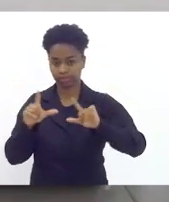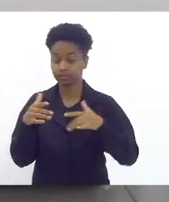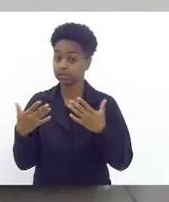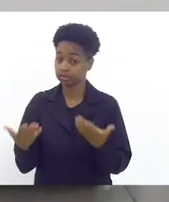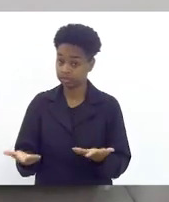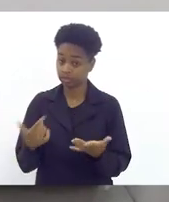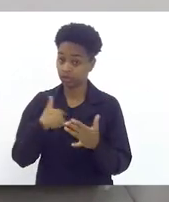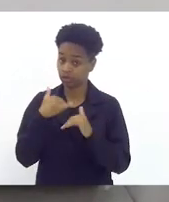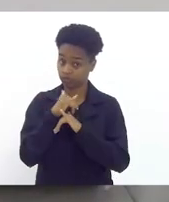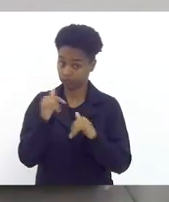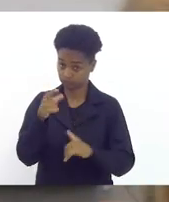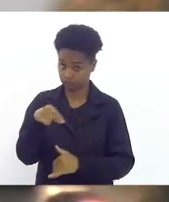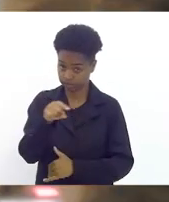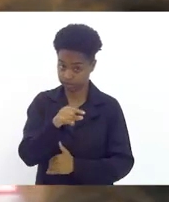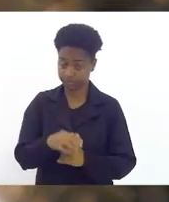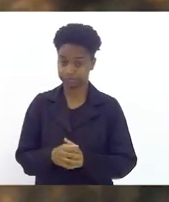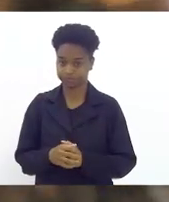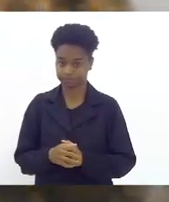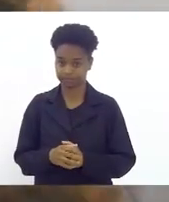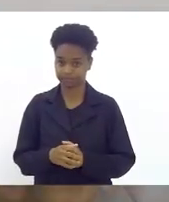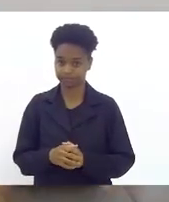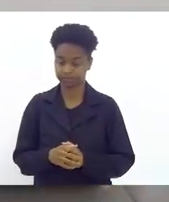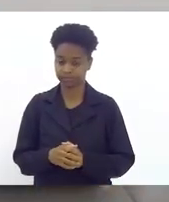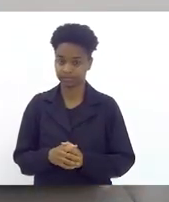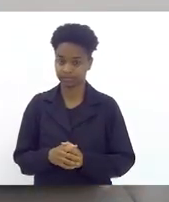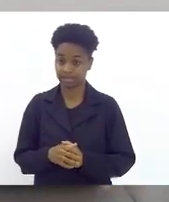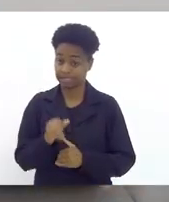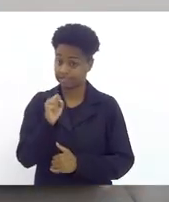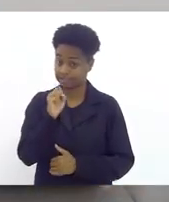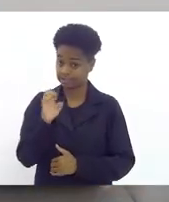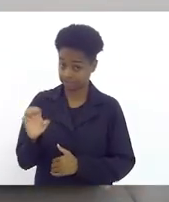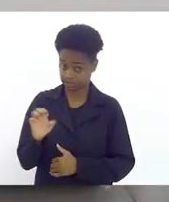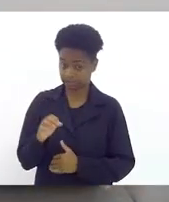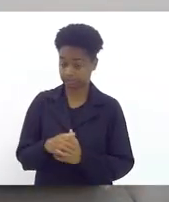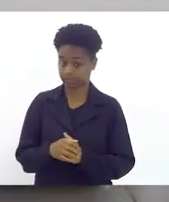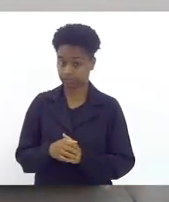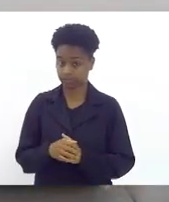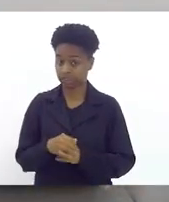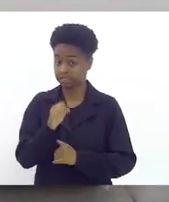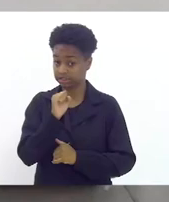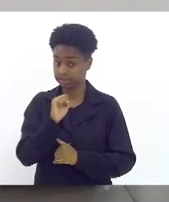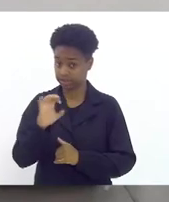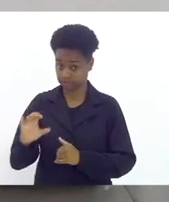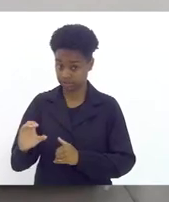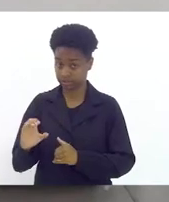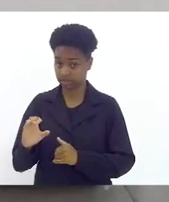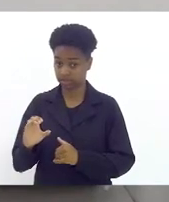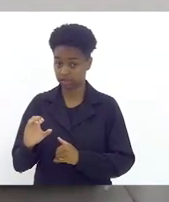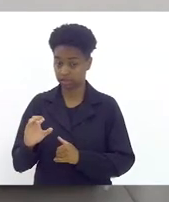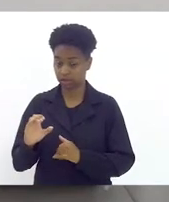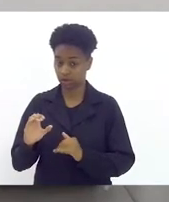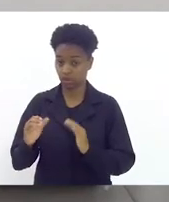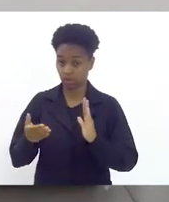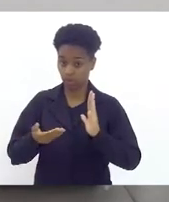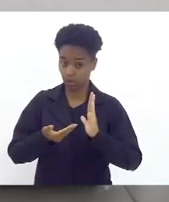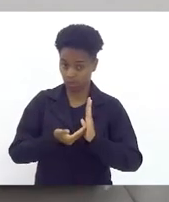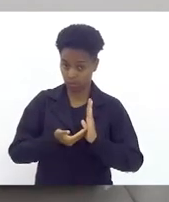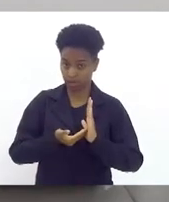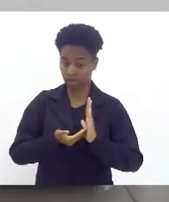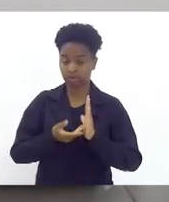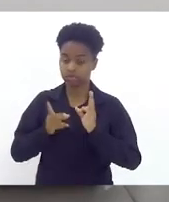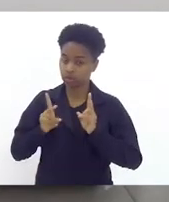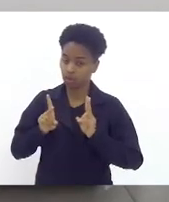ele disse assim caso caso o congresso mantenha